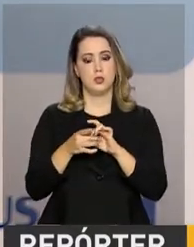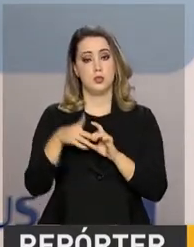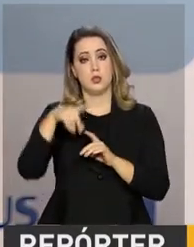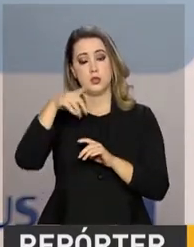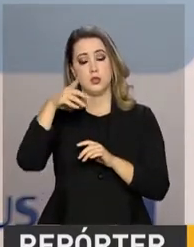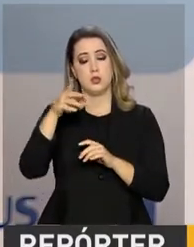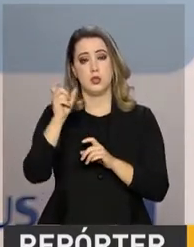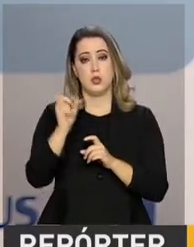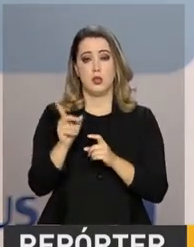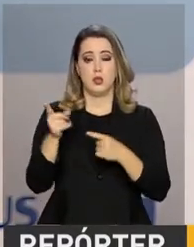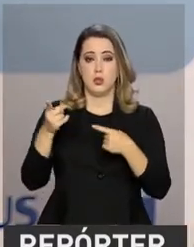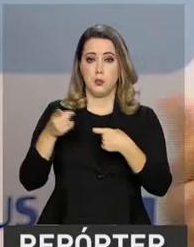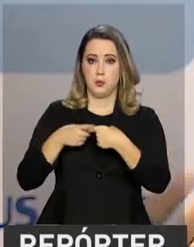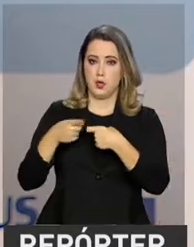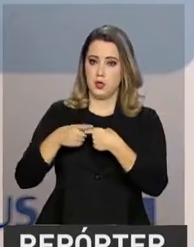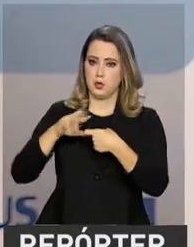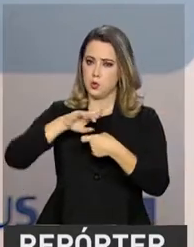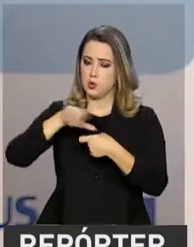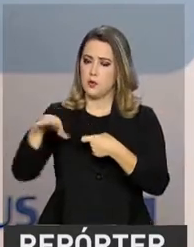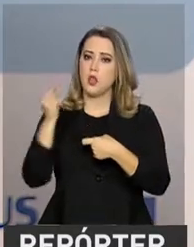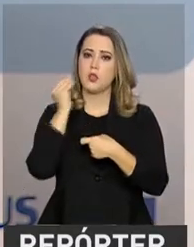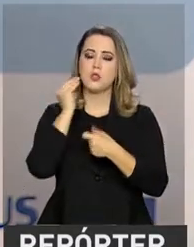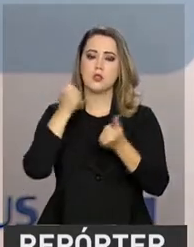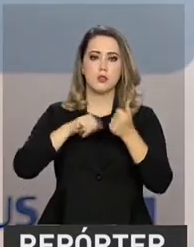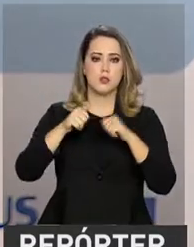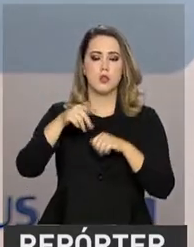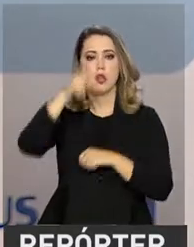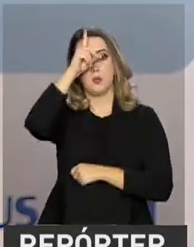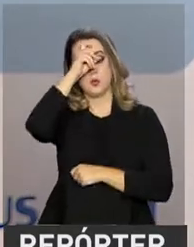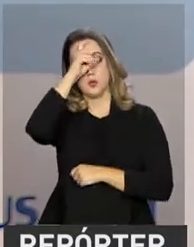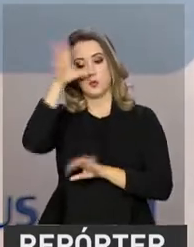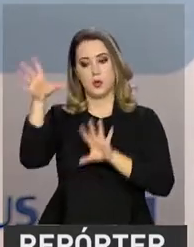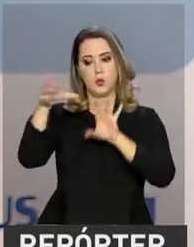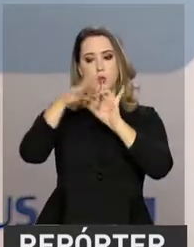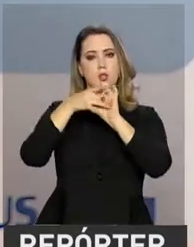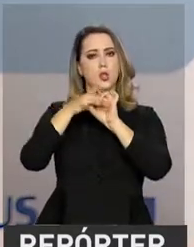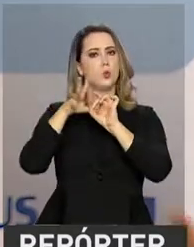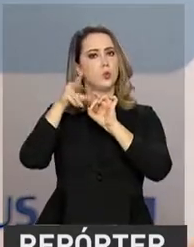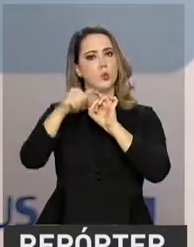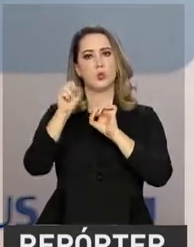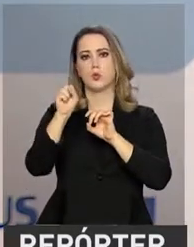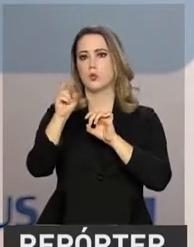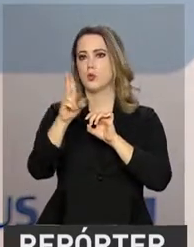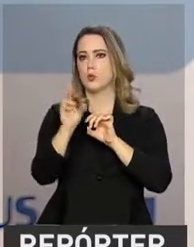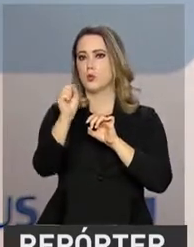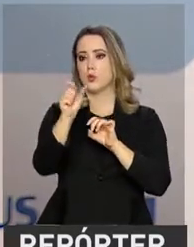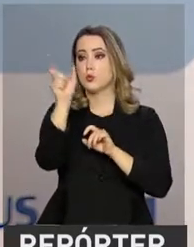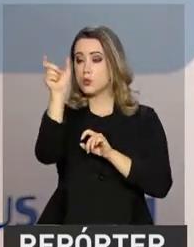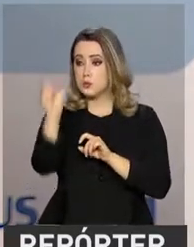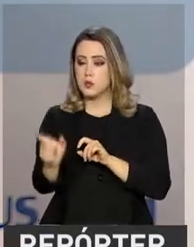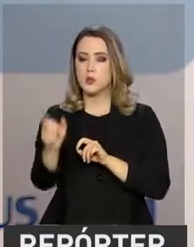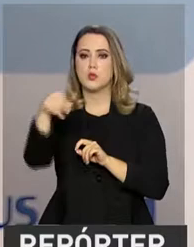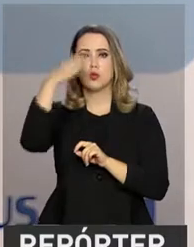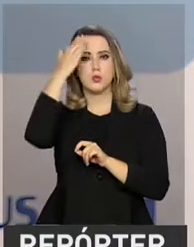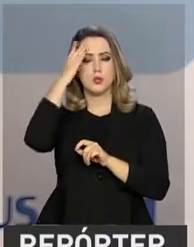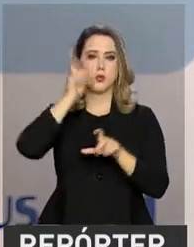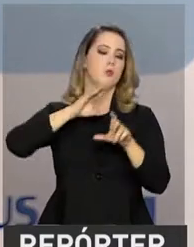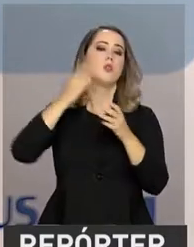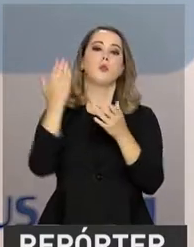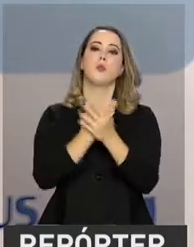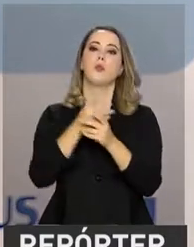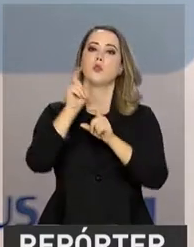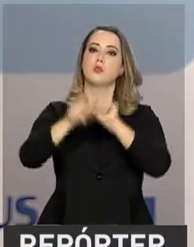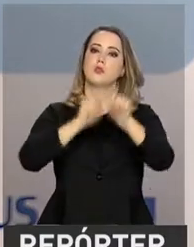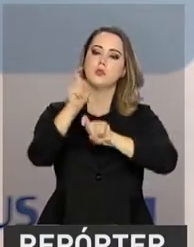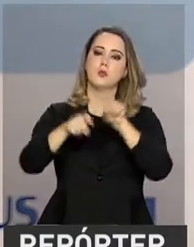consultas especializadas exames e também com a hospitalar de modo que tudo que acontece um show dedicado brasileiro estará no seu registro eletrônico